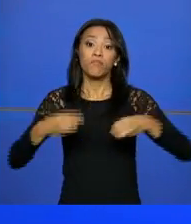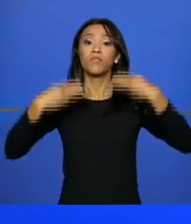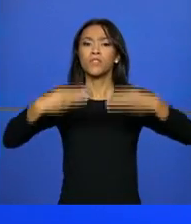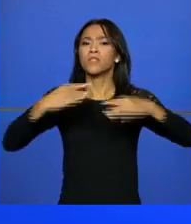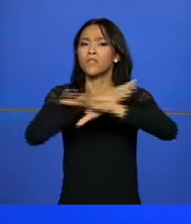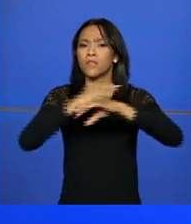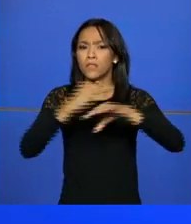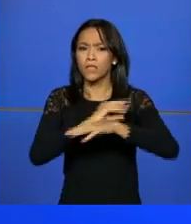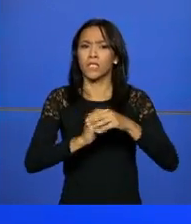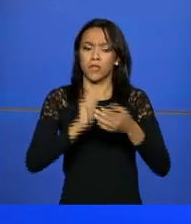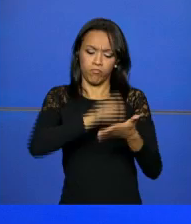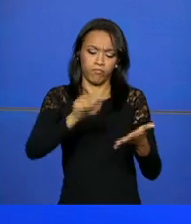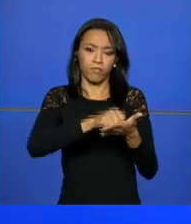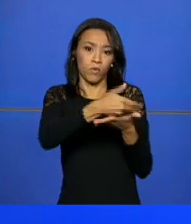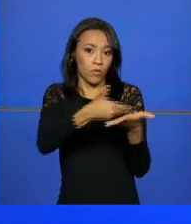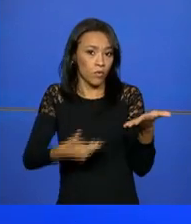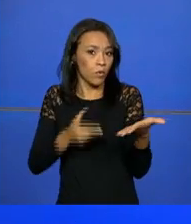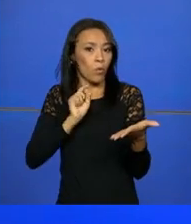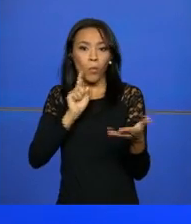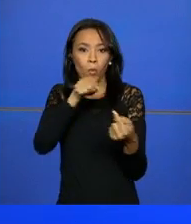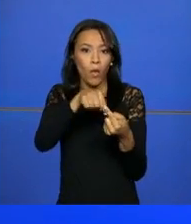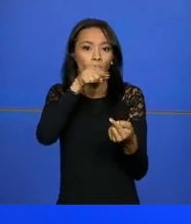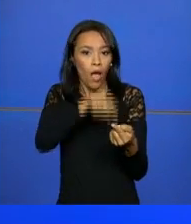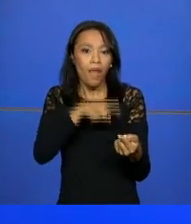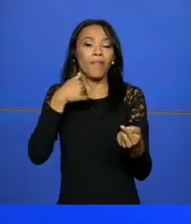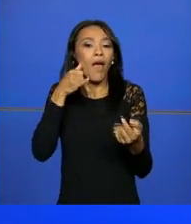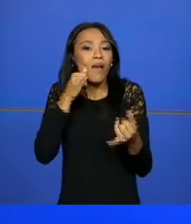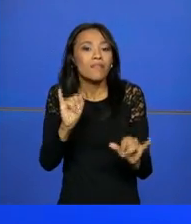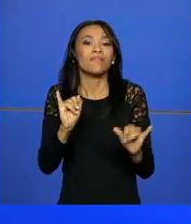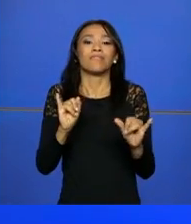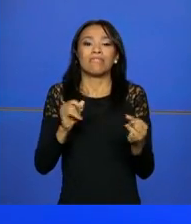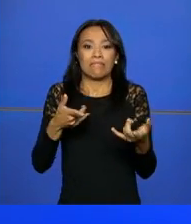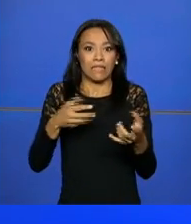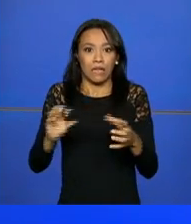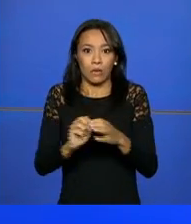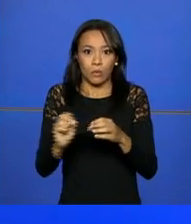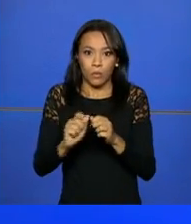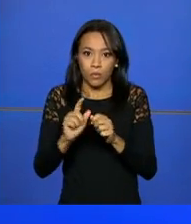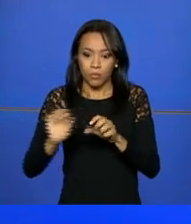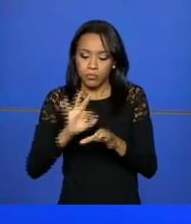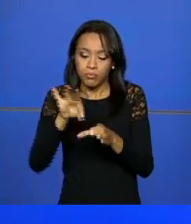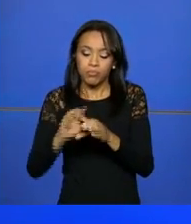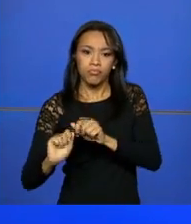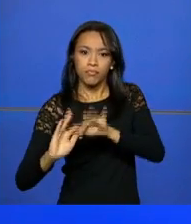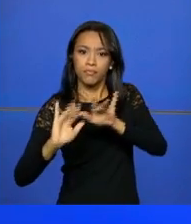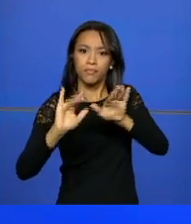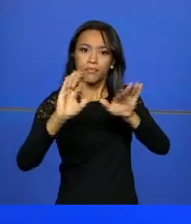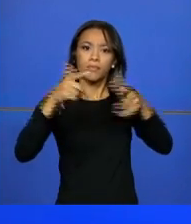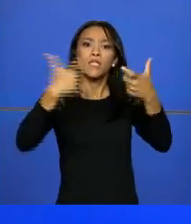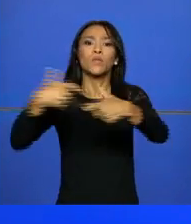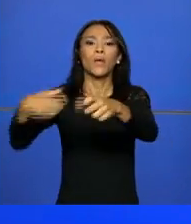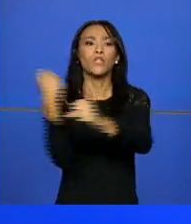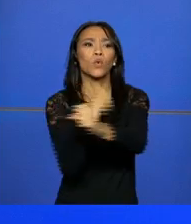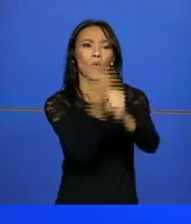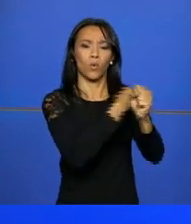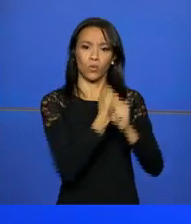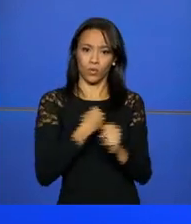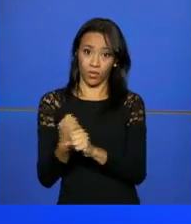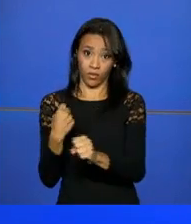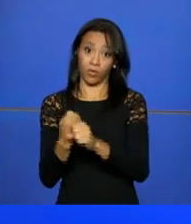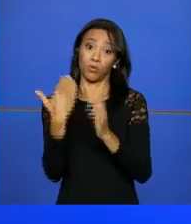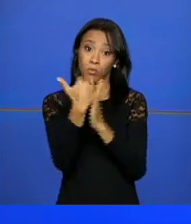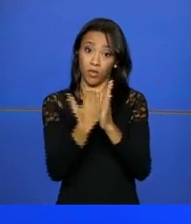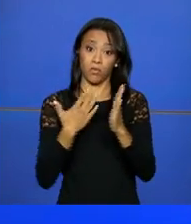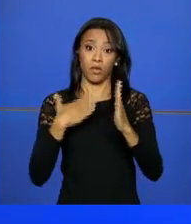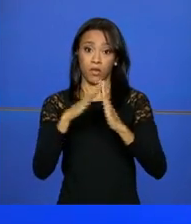das Cidades edita portaria que institui ações preventivas para acabar com o Aedes aegypti em canteiros de obras dos empreendimentos dos